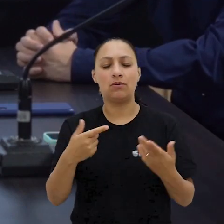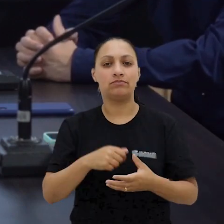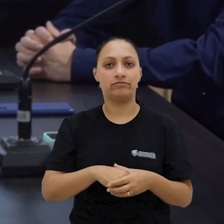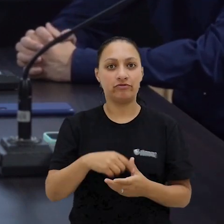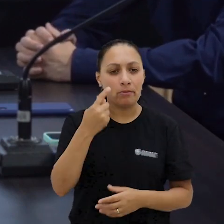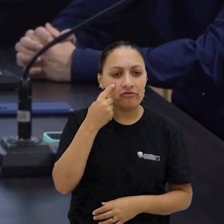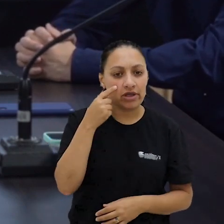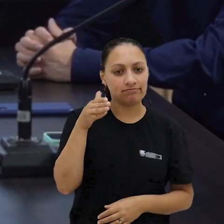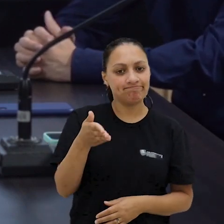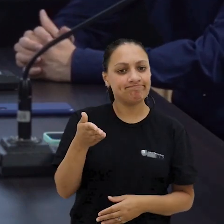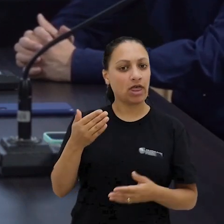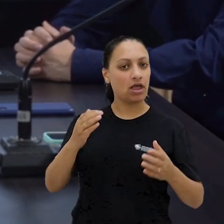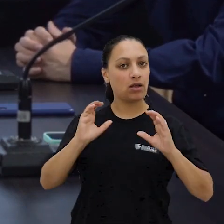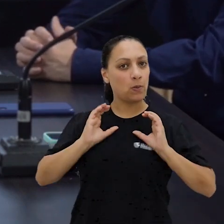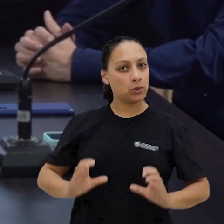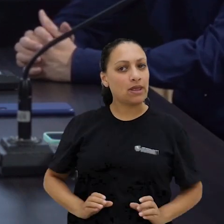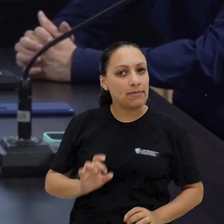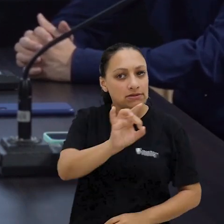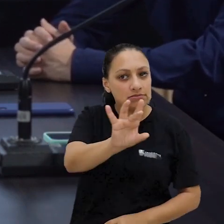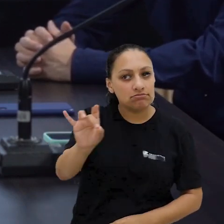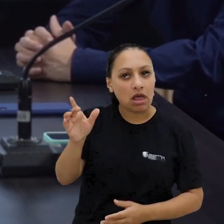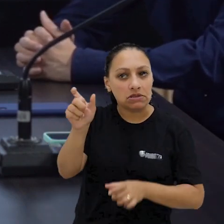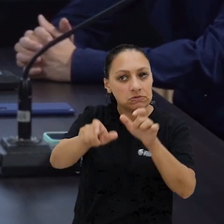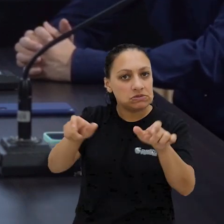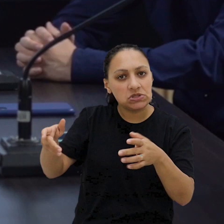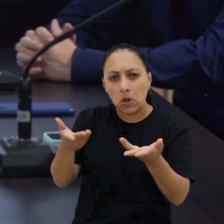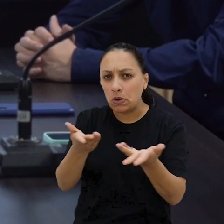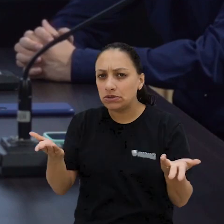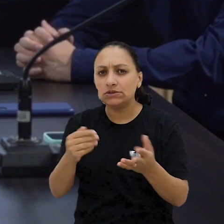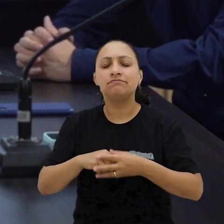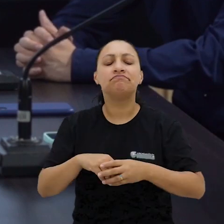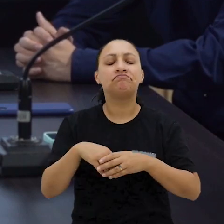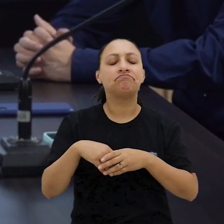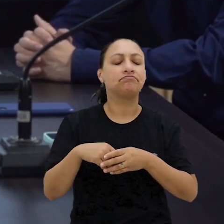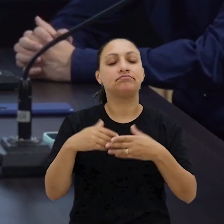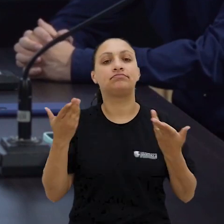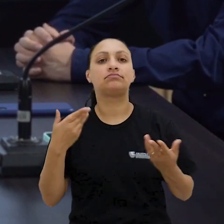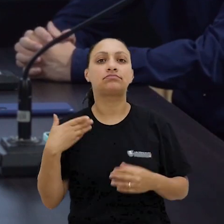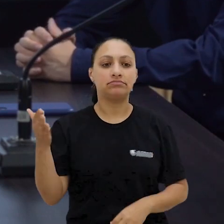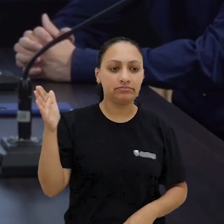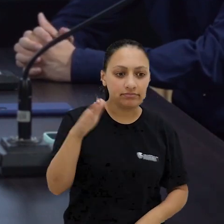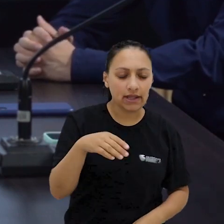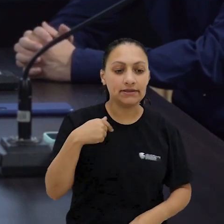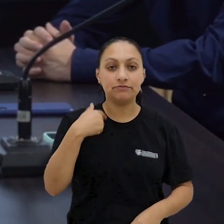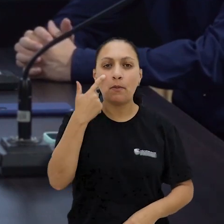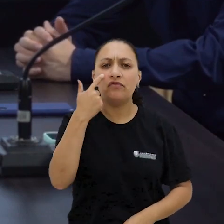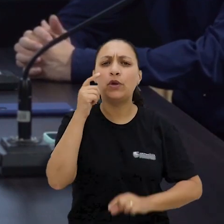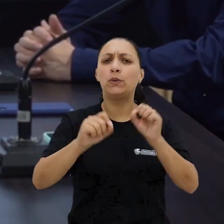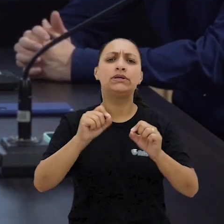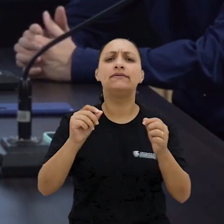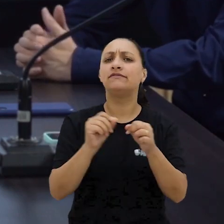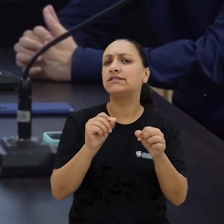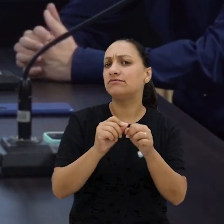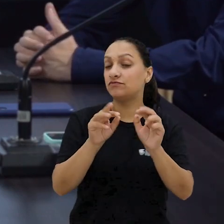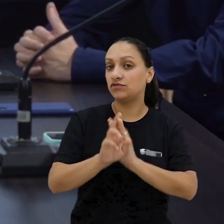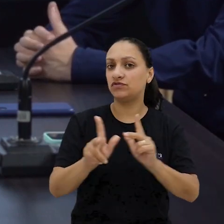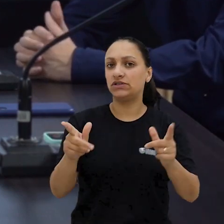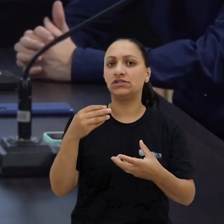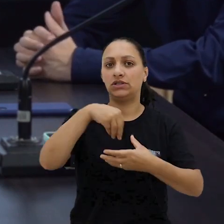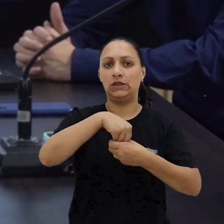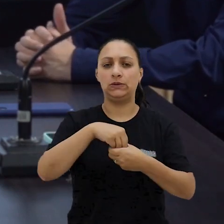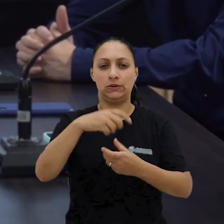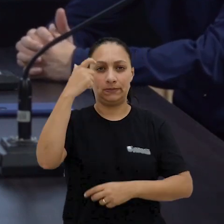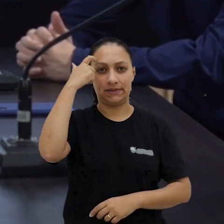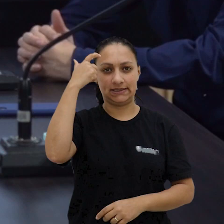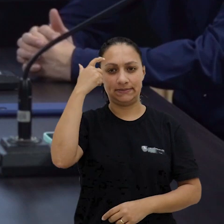tecla, é o comportamento das pessoas. Aí a gente leva isso assim, então o que tu estás fazendo de diferente também dentro